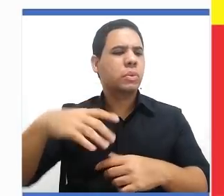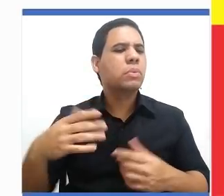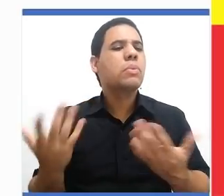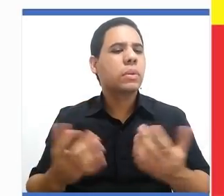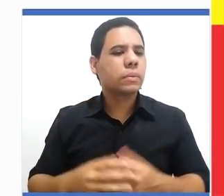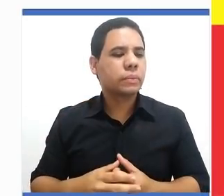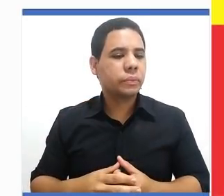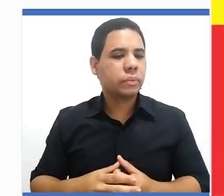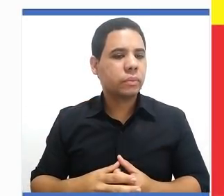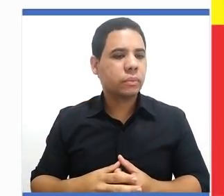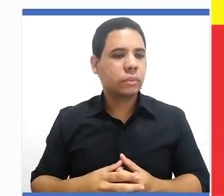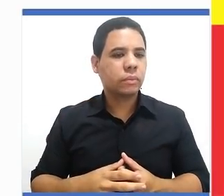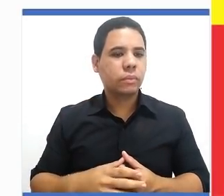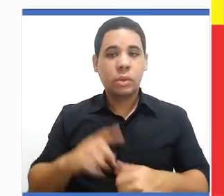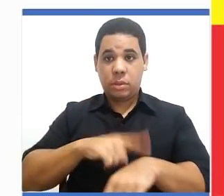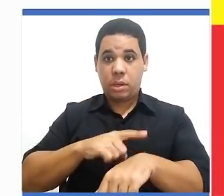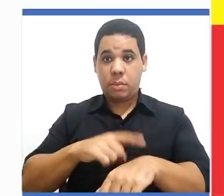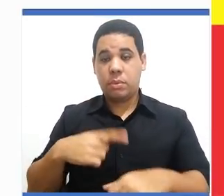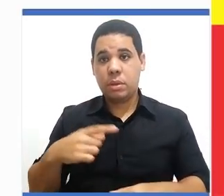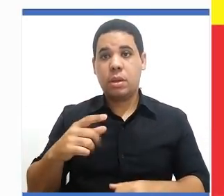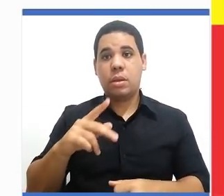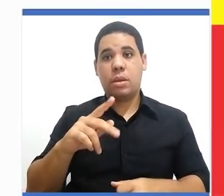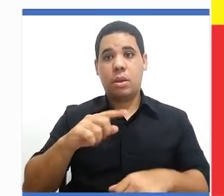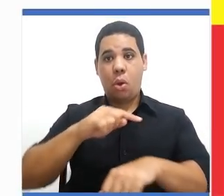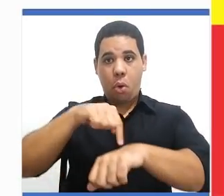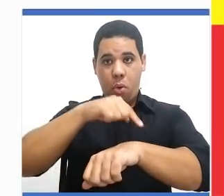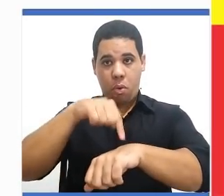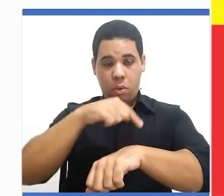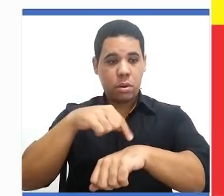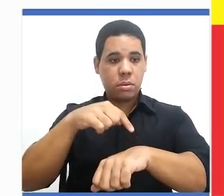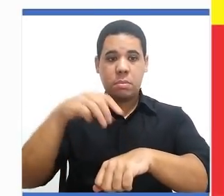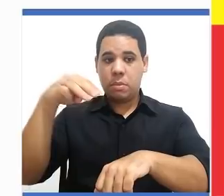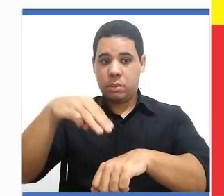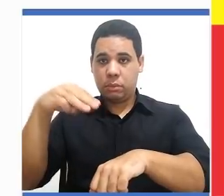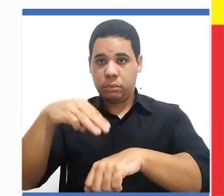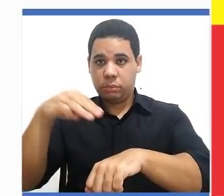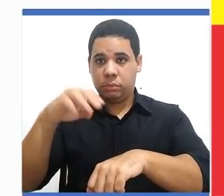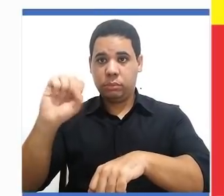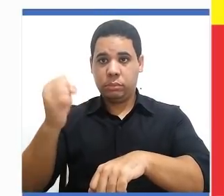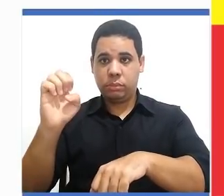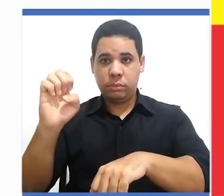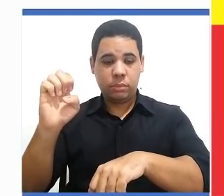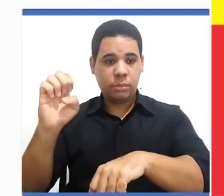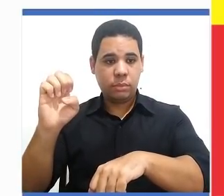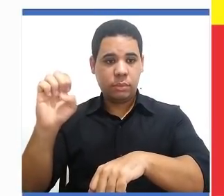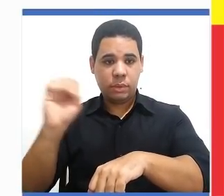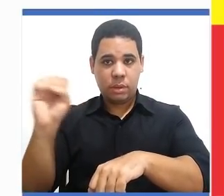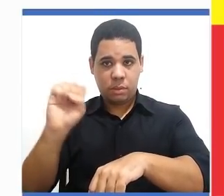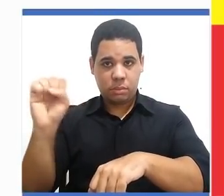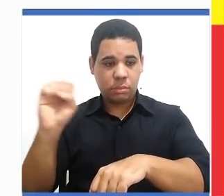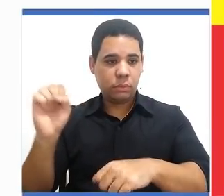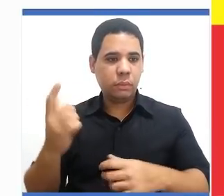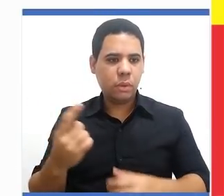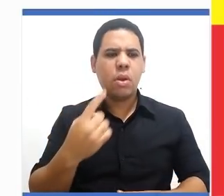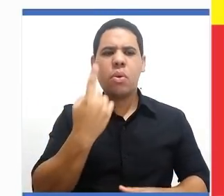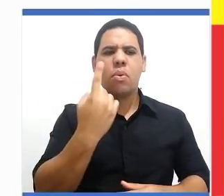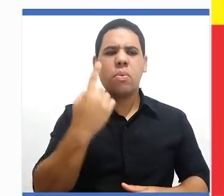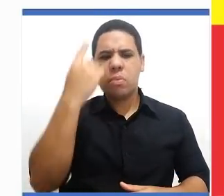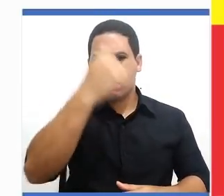para hora. Certo? Mas vamos deixar por minuto. Então, veja aqui. Medida de tempo. Nós temos hora,